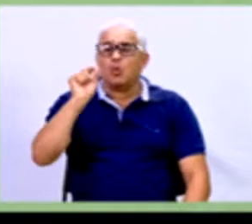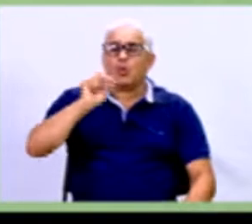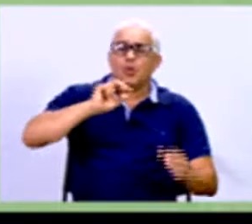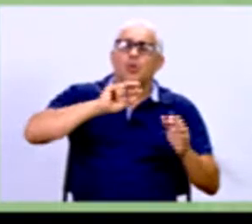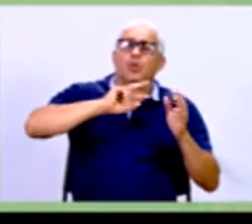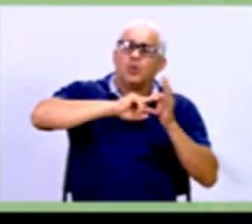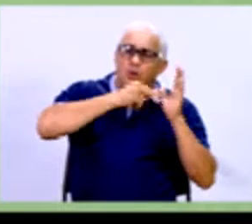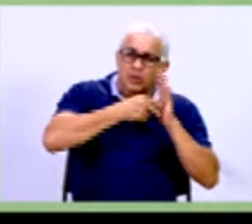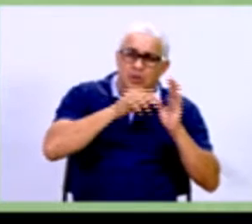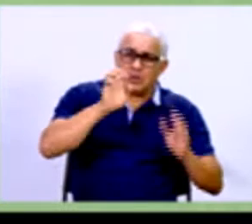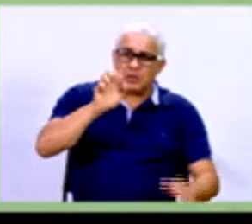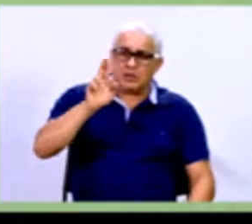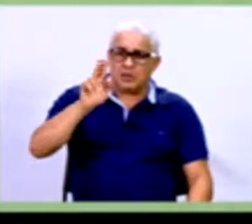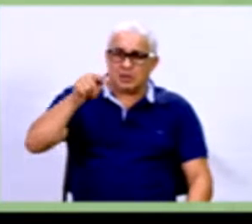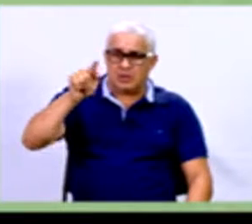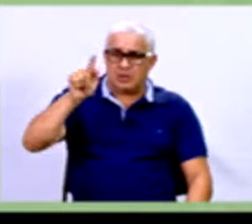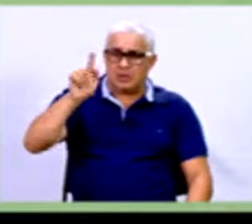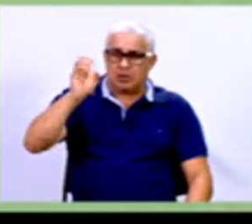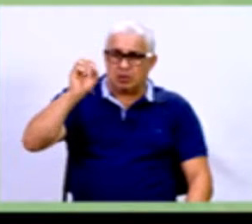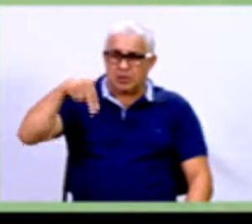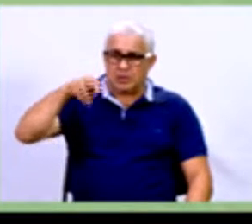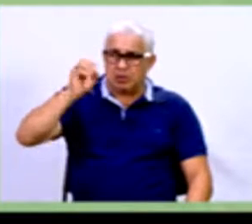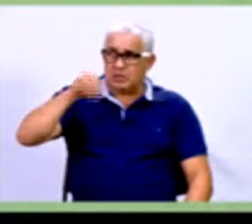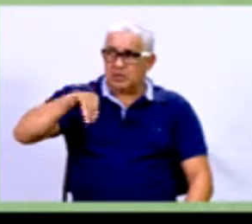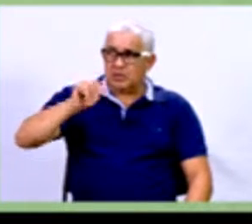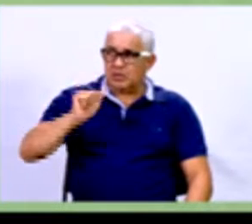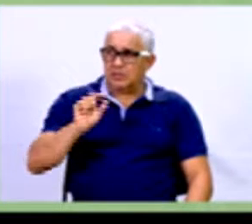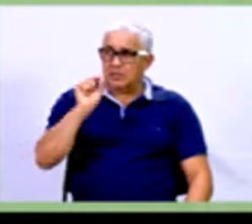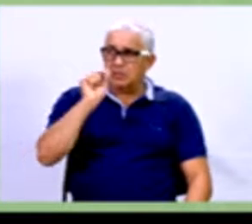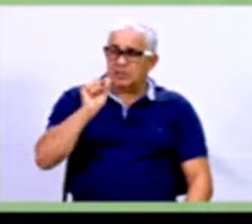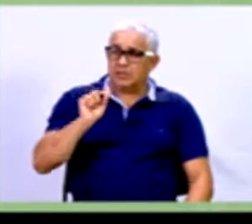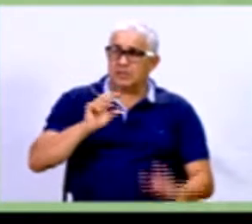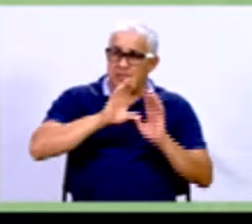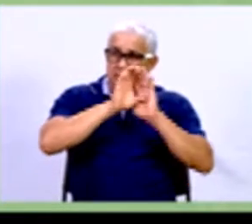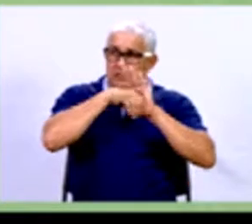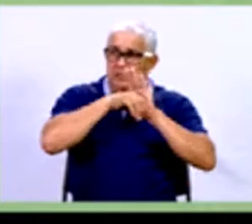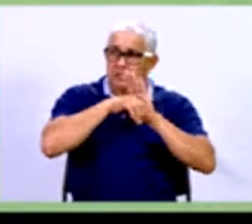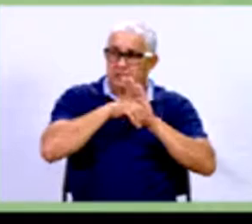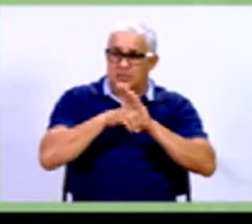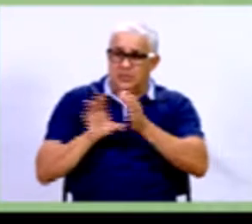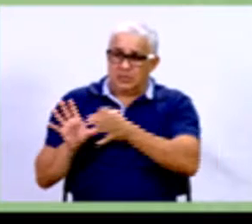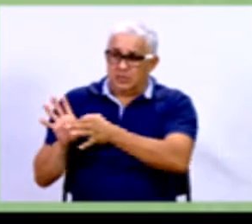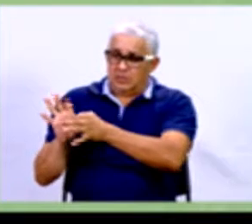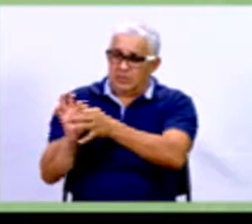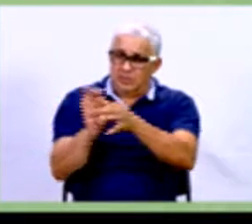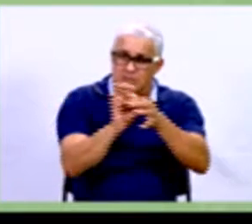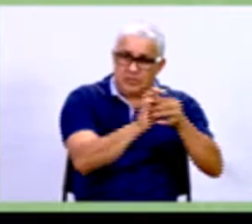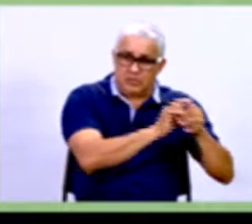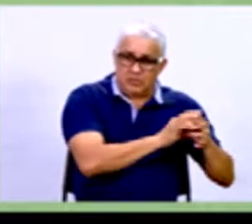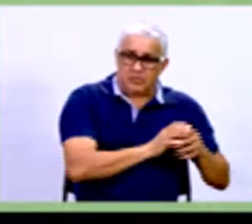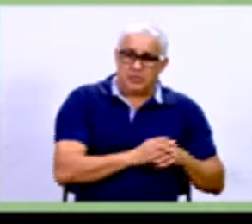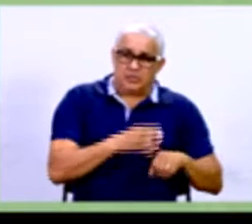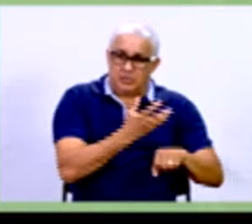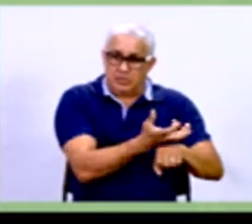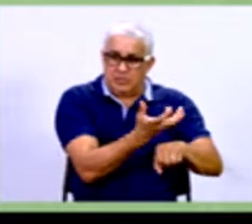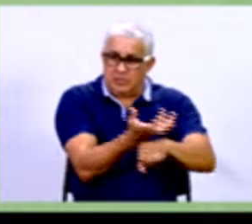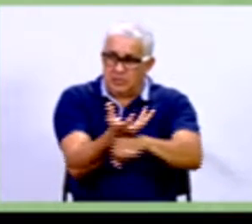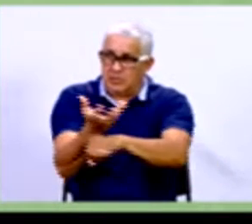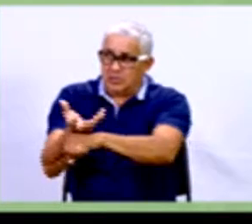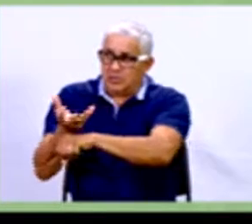professora? Ergonomia é vamos trabalhar o conceito, um conjunto de disciplinas, e aí